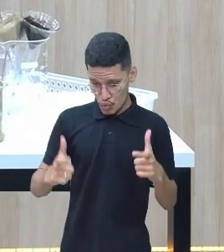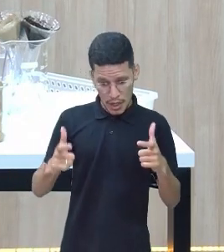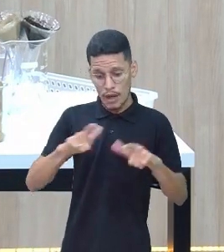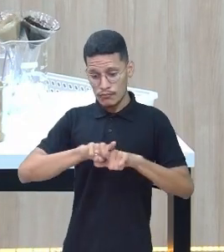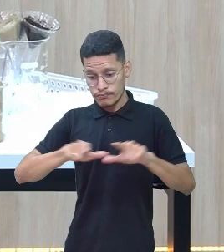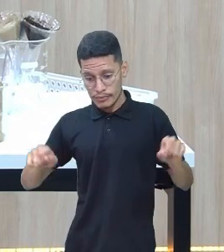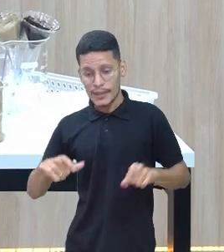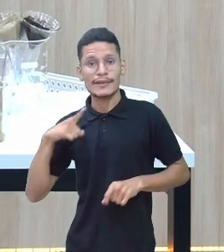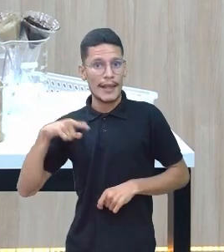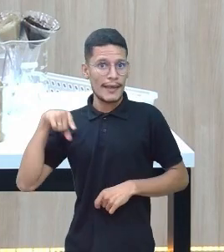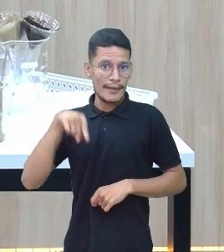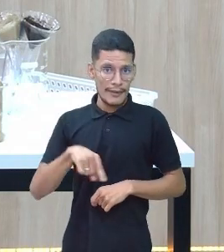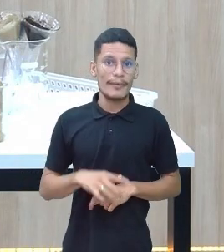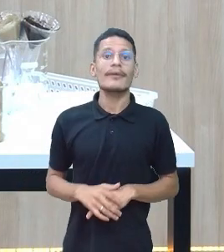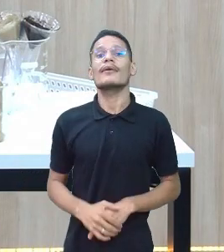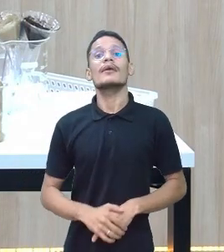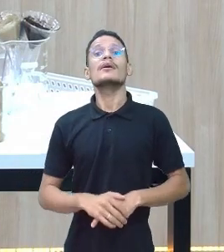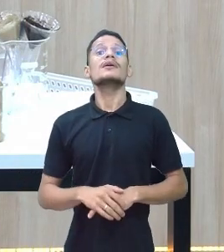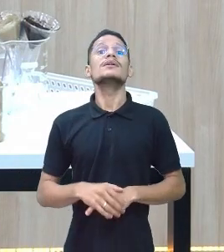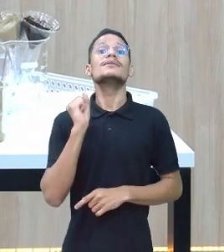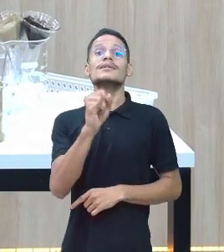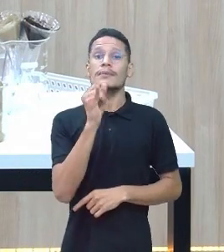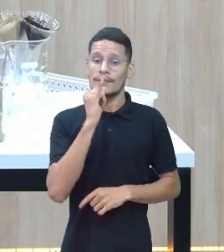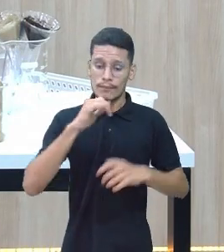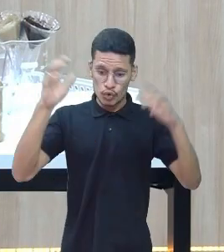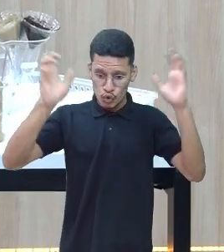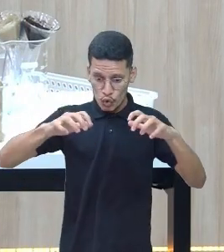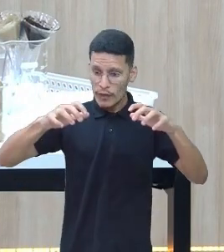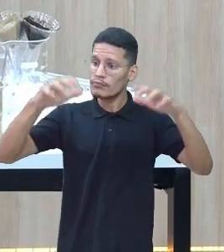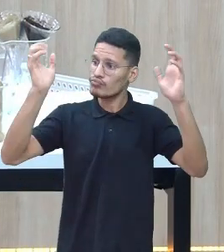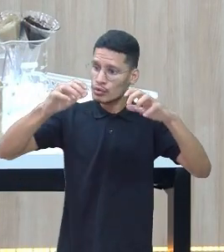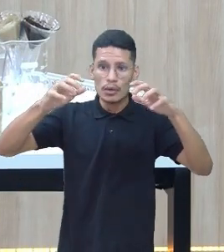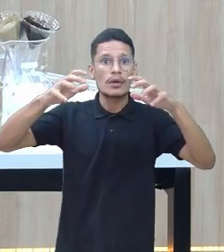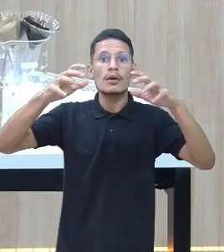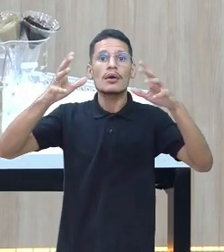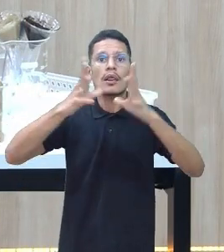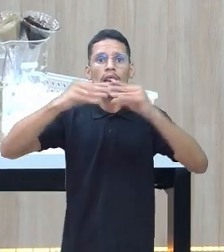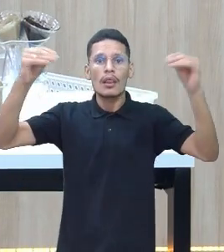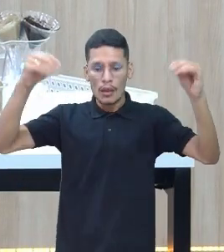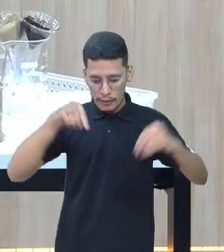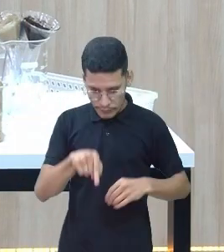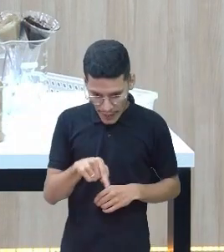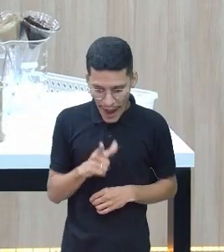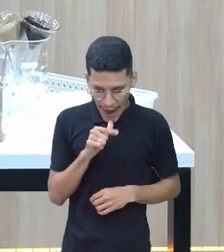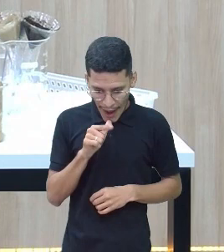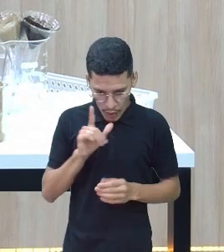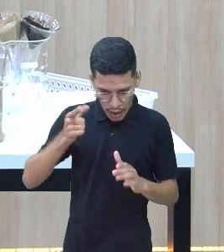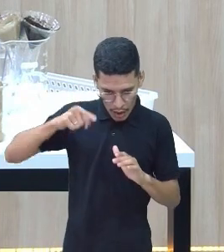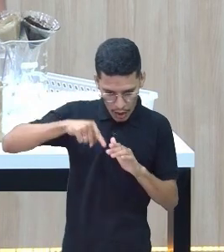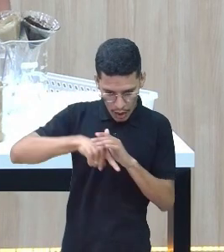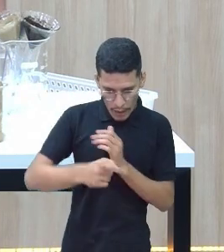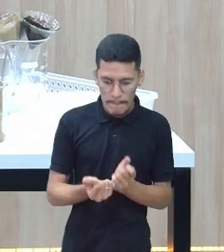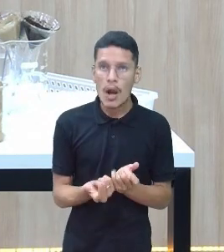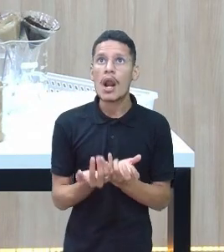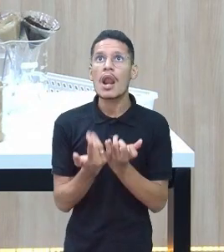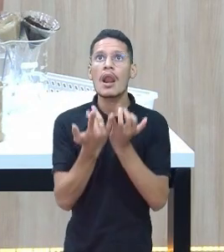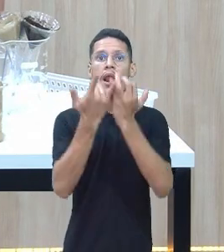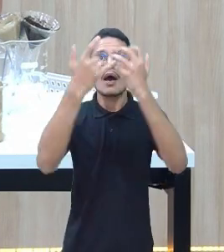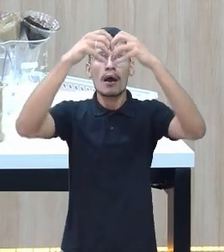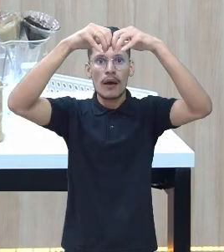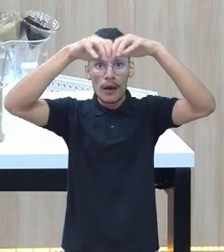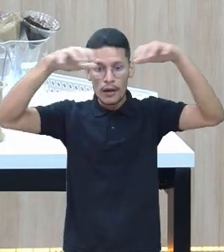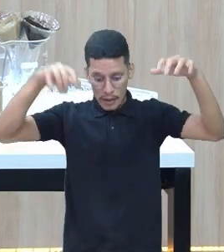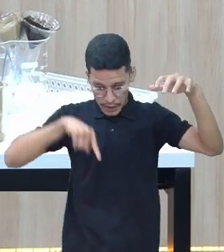aí, quando a chuva passa, o que é que vai acontecer? Vai secar, a água vai evaporar e esse tipo de solo